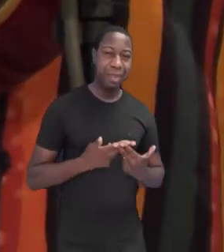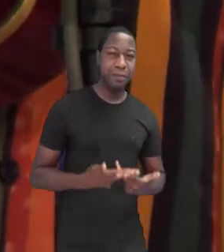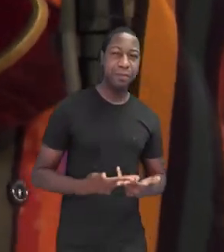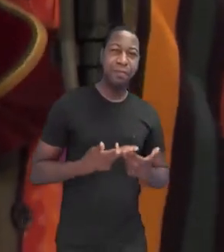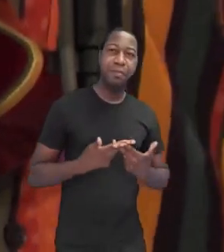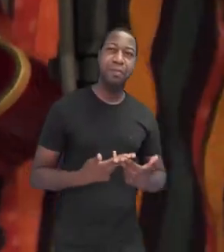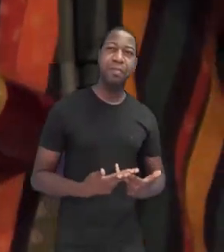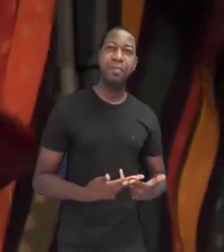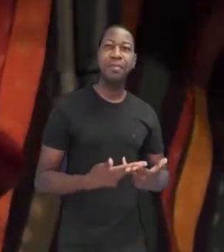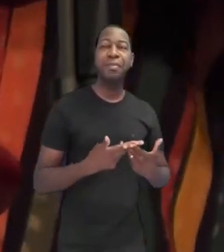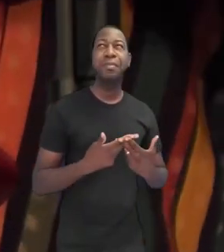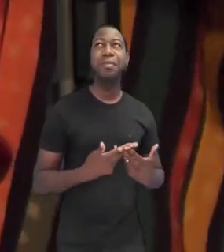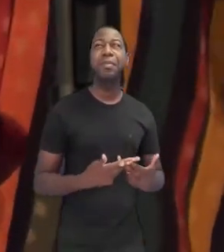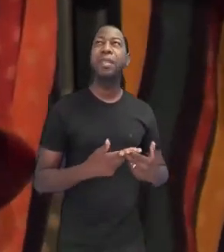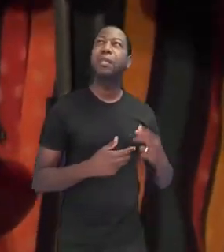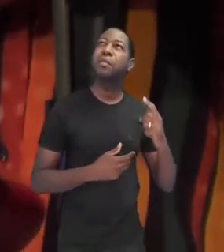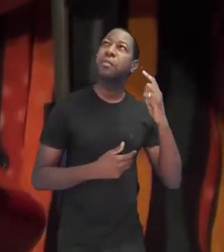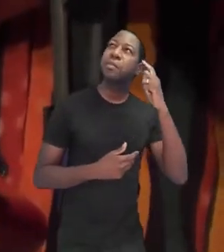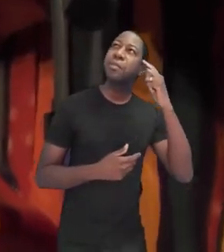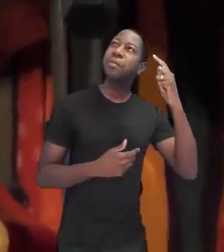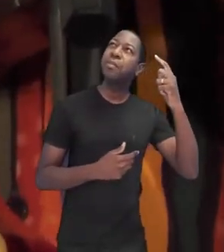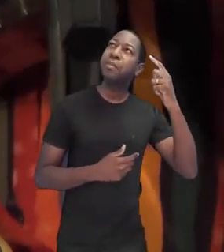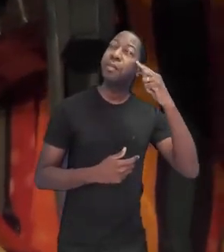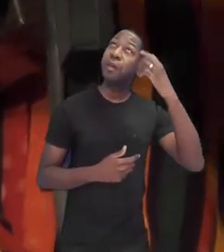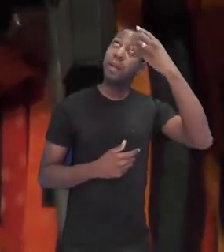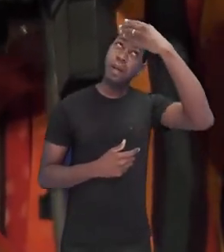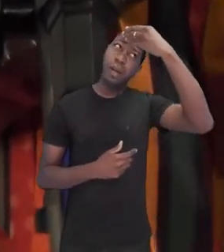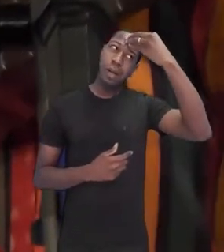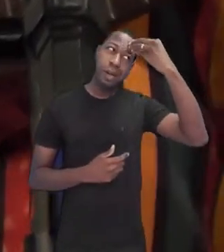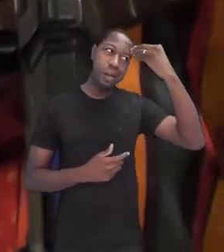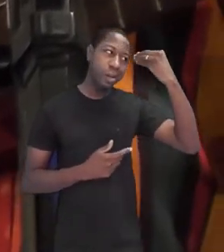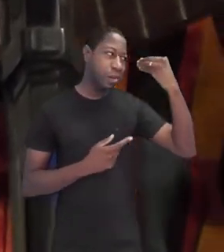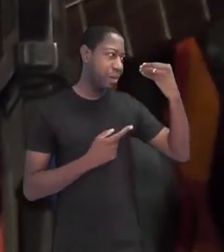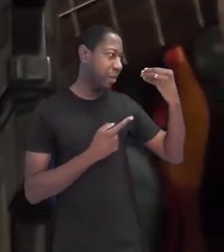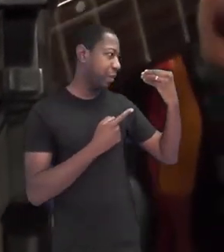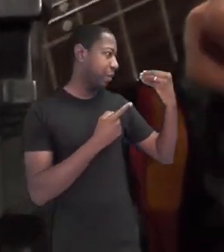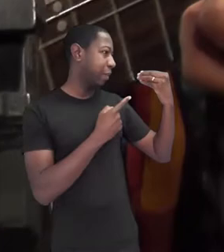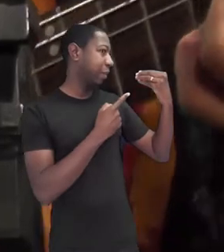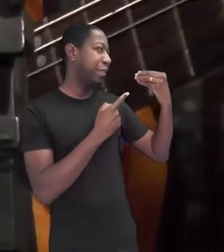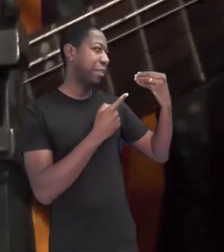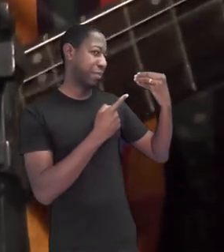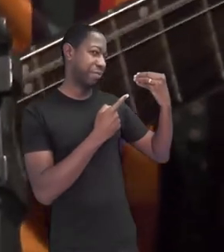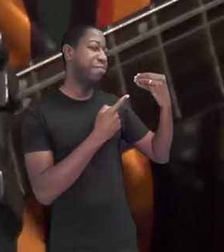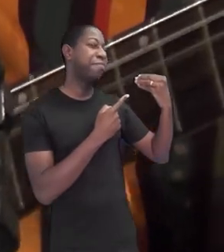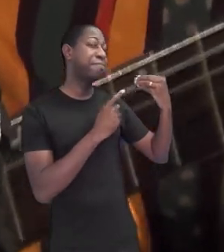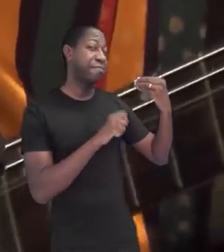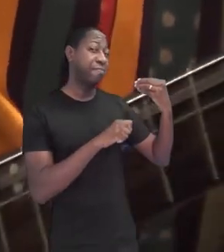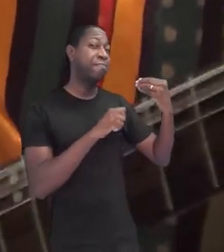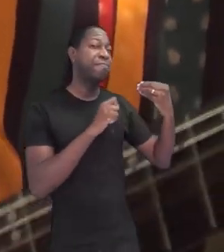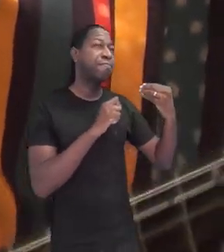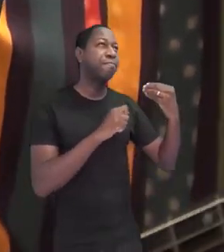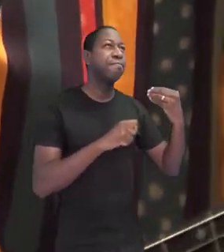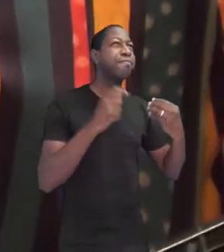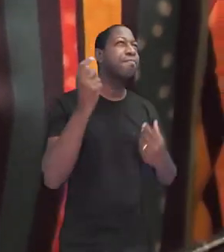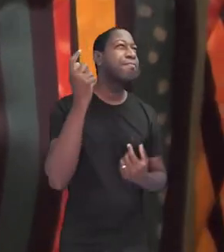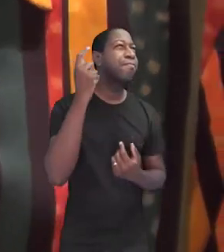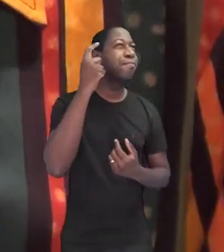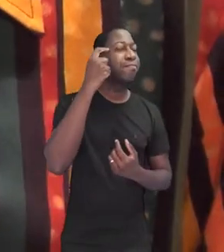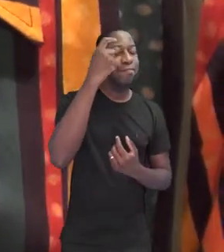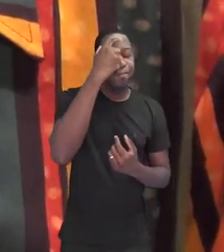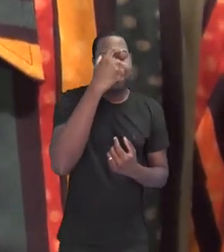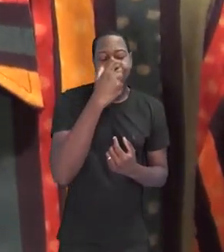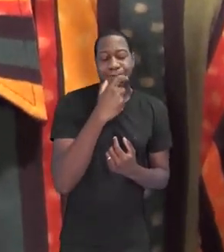Tenhamos paciência, andorinhas curtas. Só o esquecimento é que condensa. E então, minha